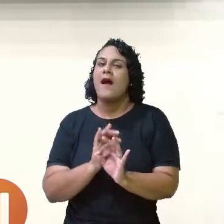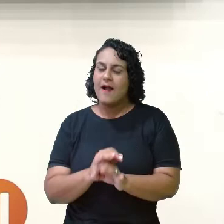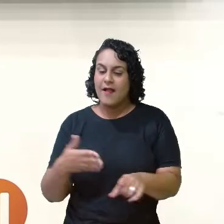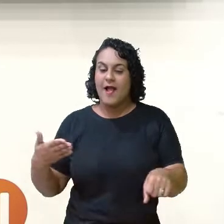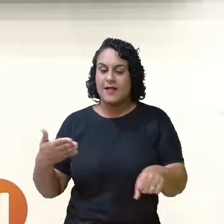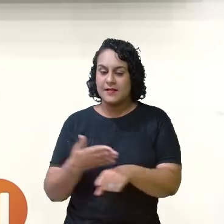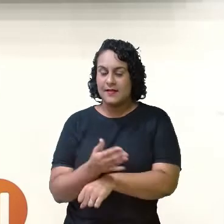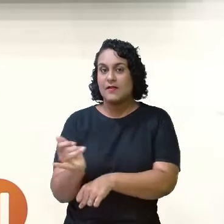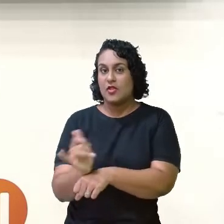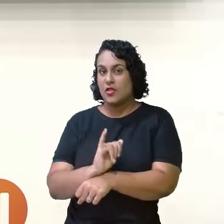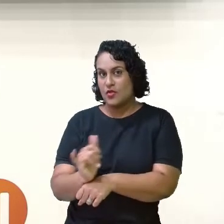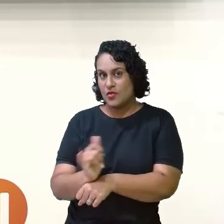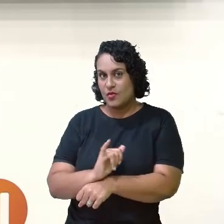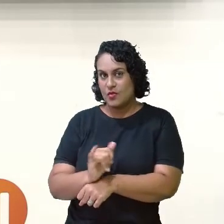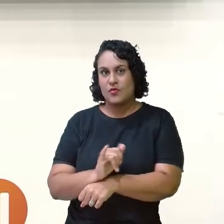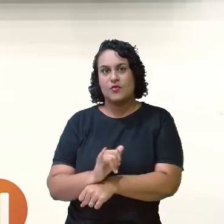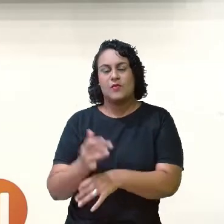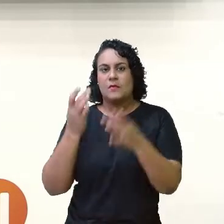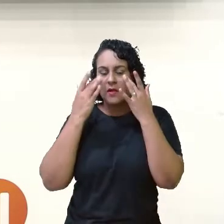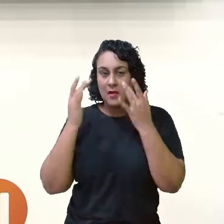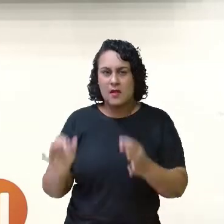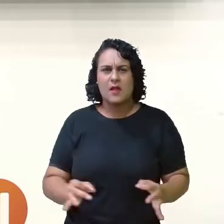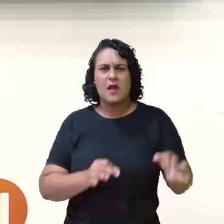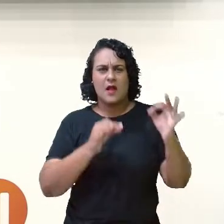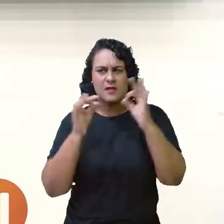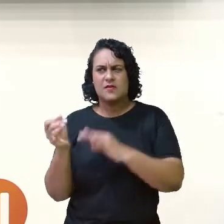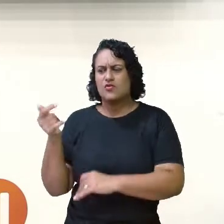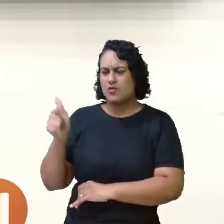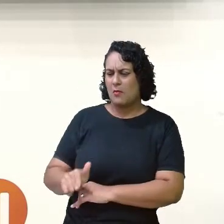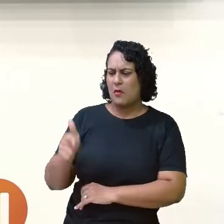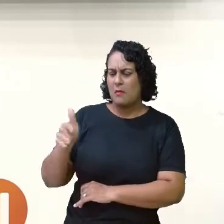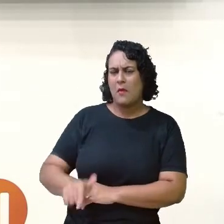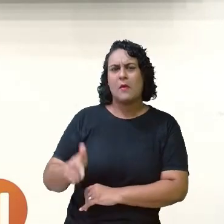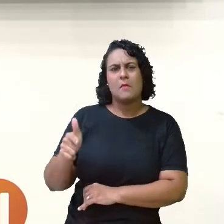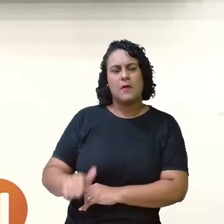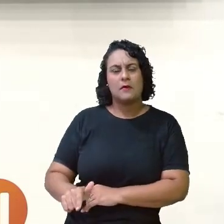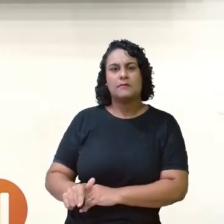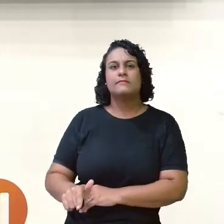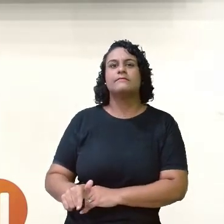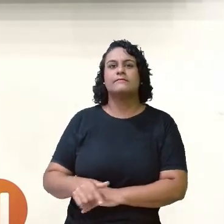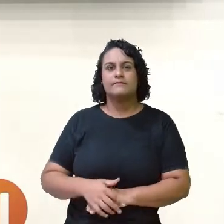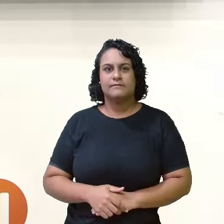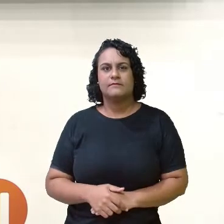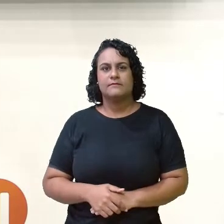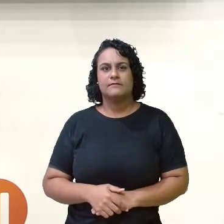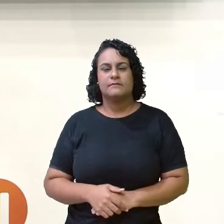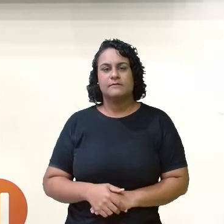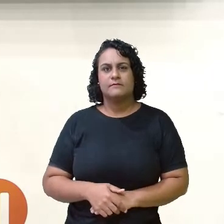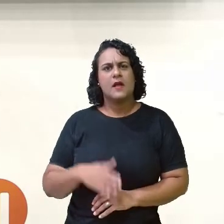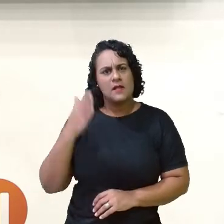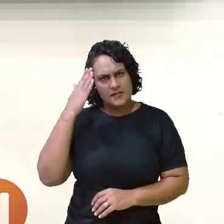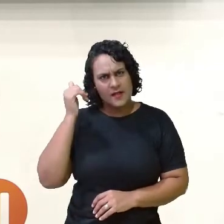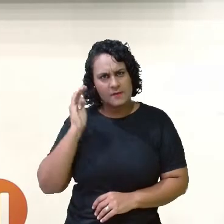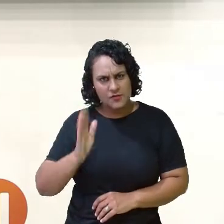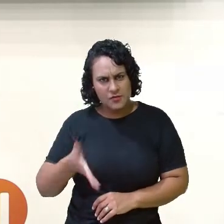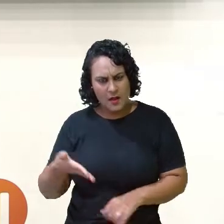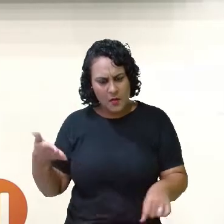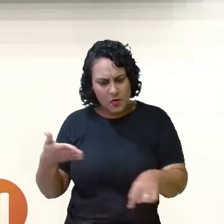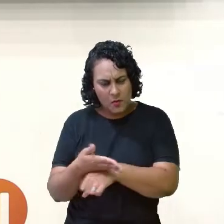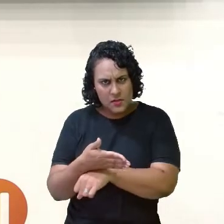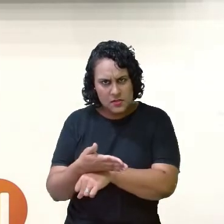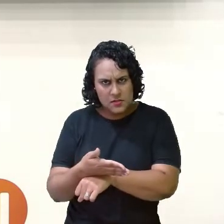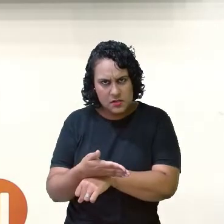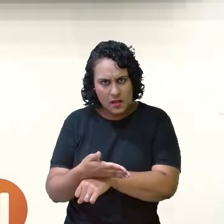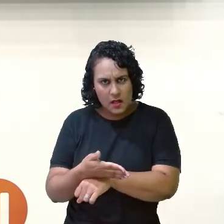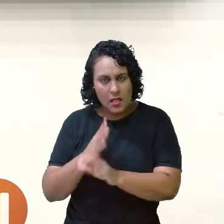YouTube e assiste quantas vezes quiser. Beleza? Já sabe como entrar em contato, né? Já sabe